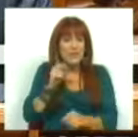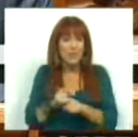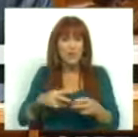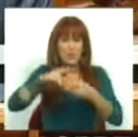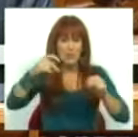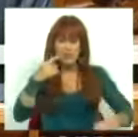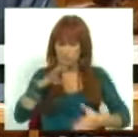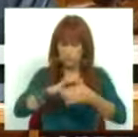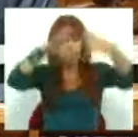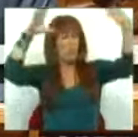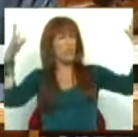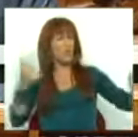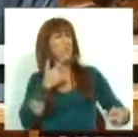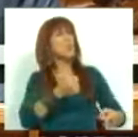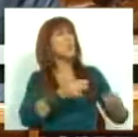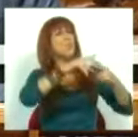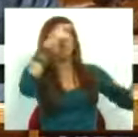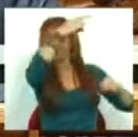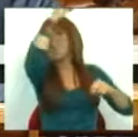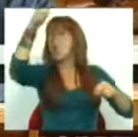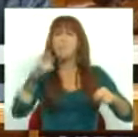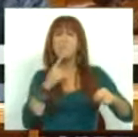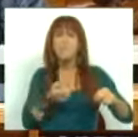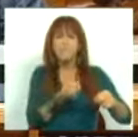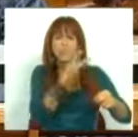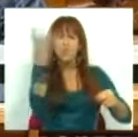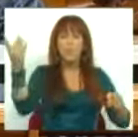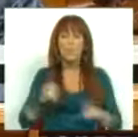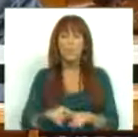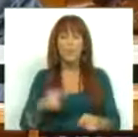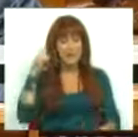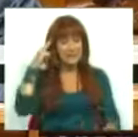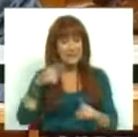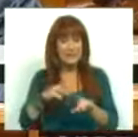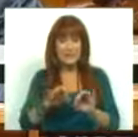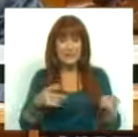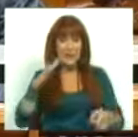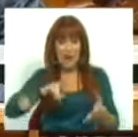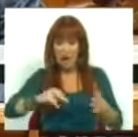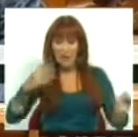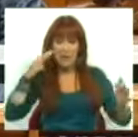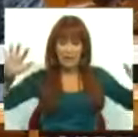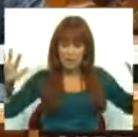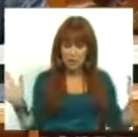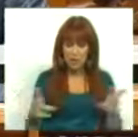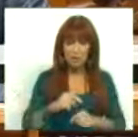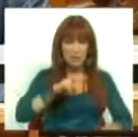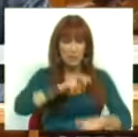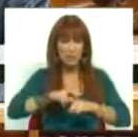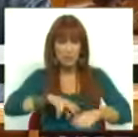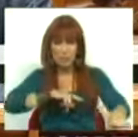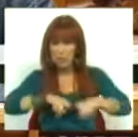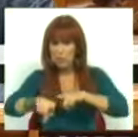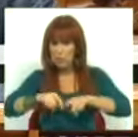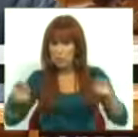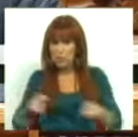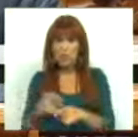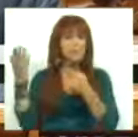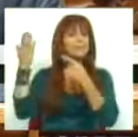encontra desproporcionado em tantos municípios. Com idêntico propósito, a reforma intentará reduzir o número de cargos